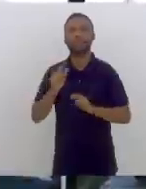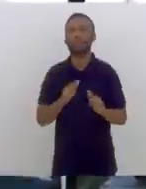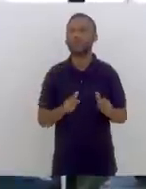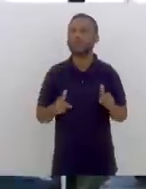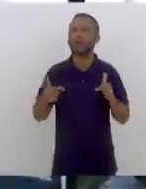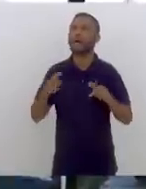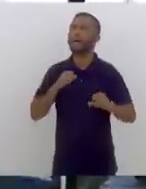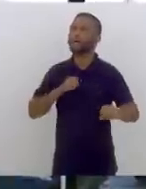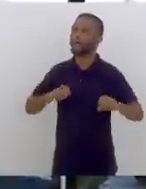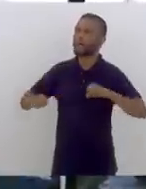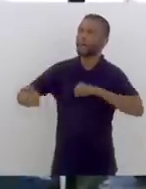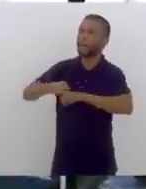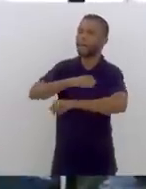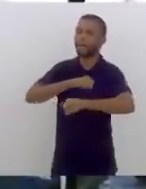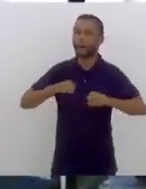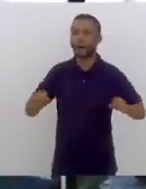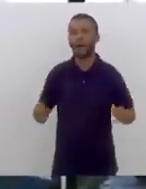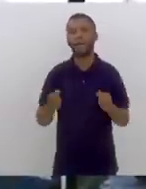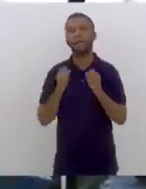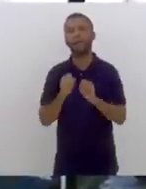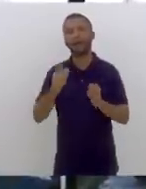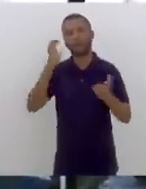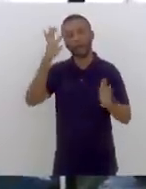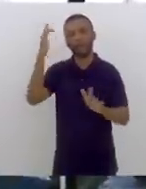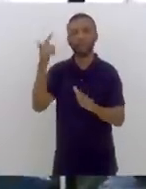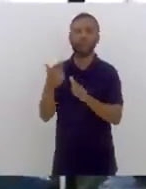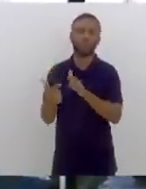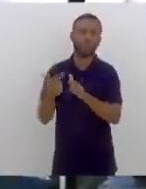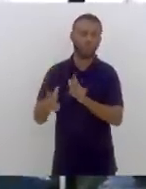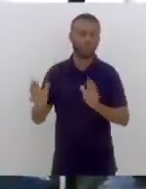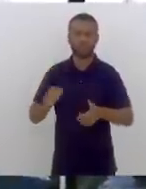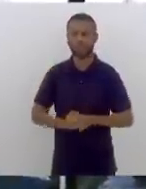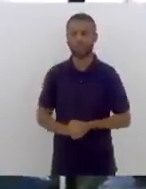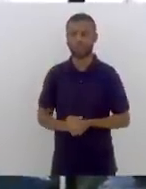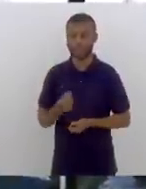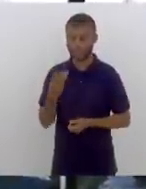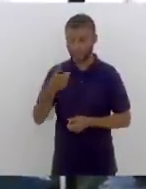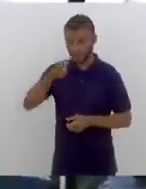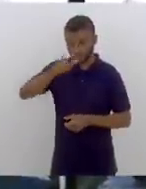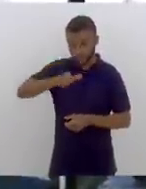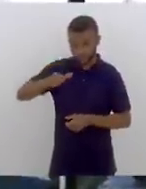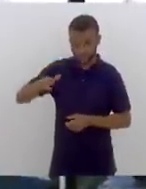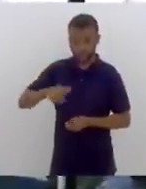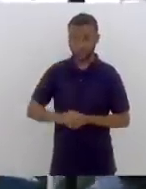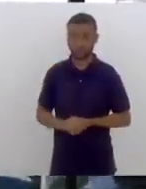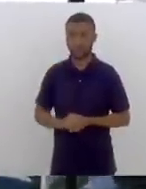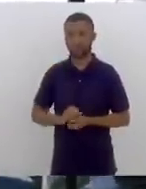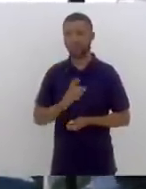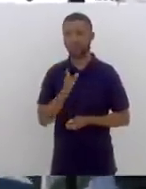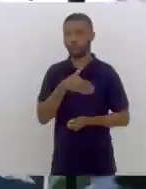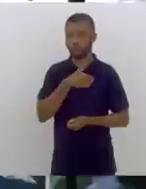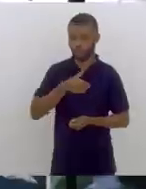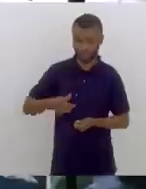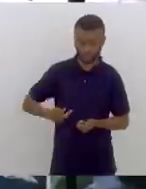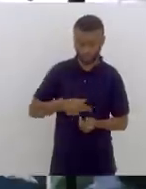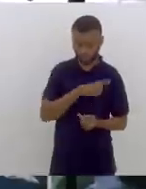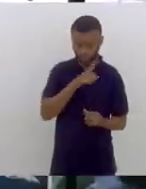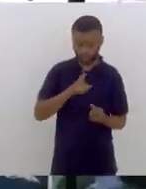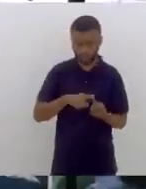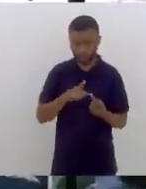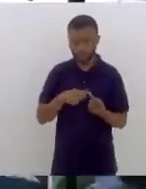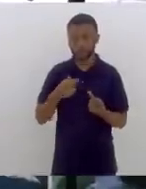quem pode resolver o nosso problema três pessoas ou o próprio Governador